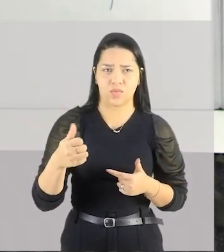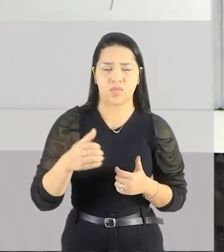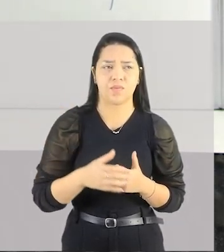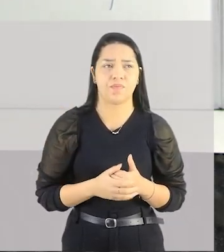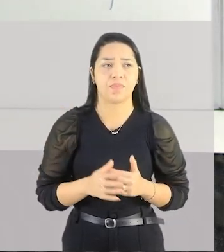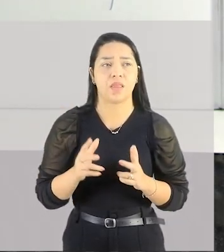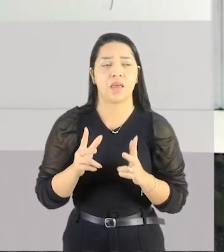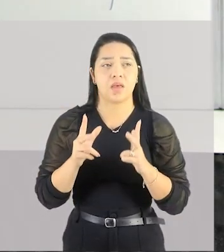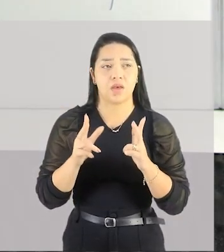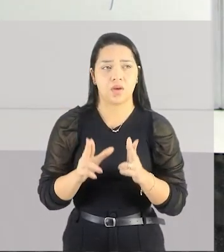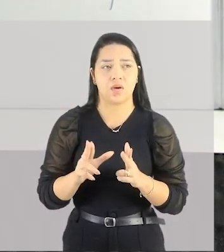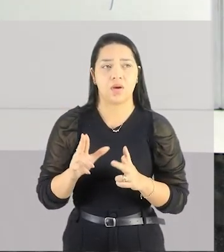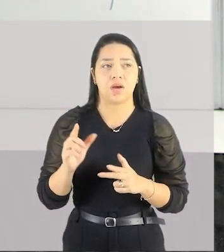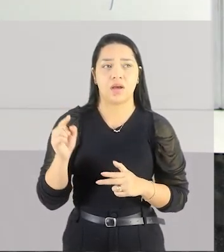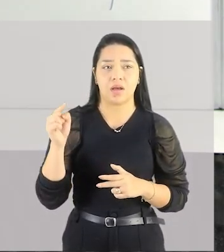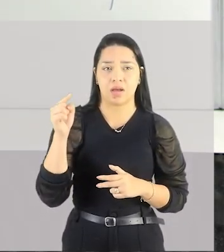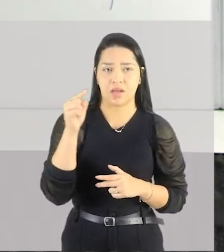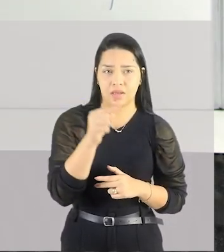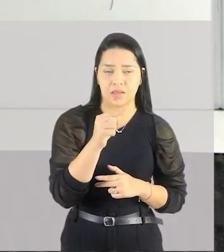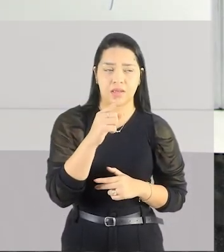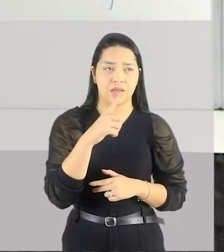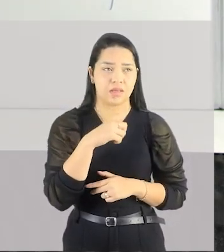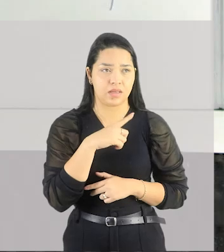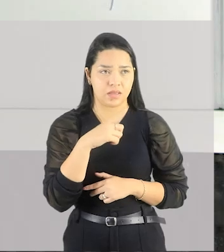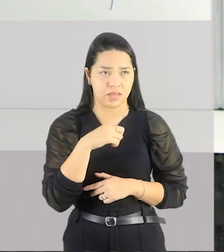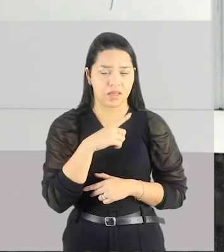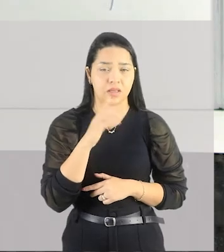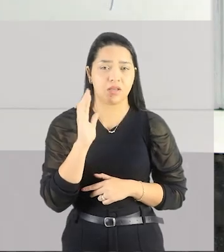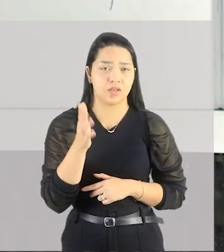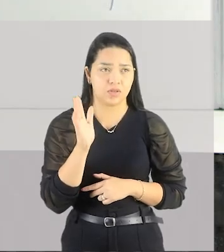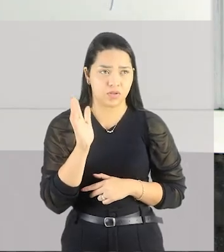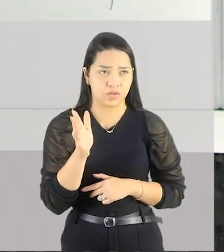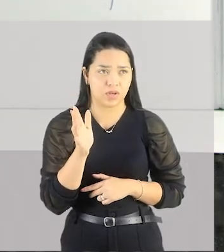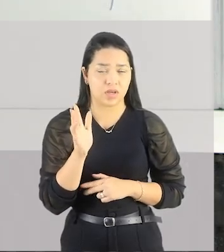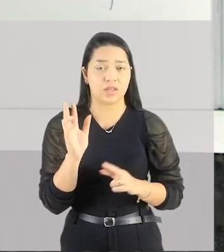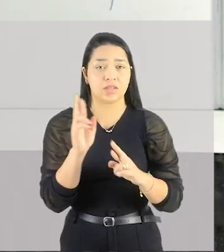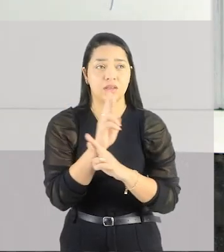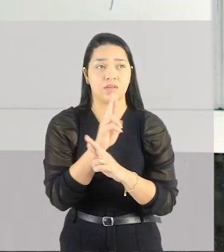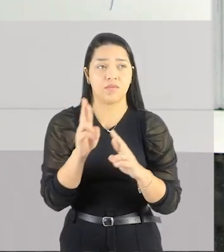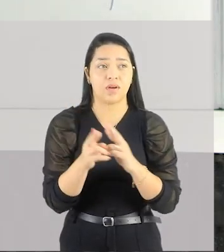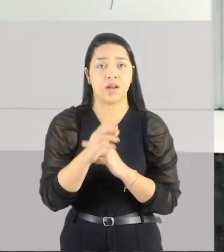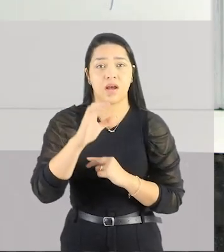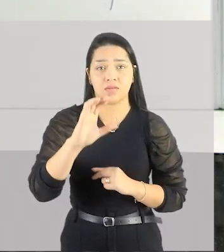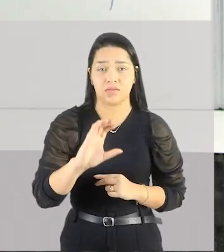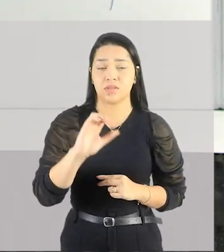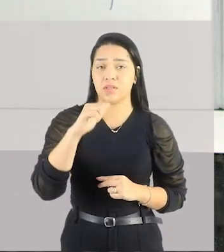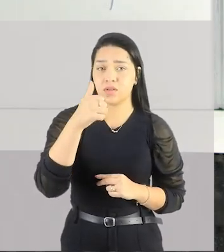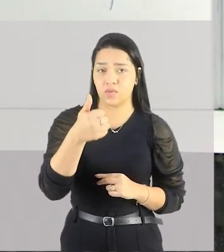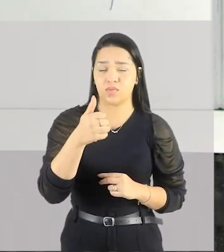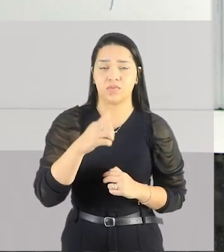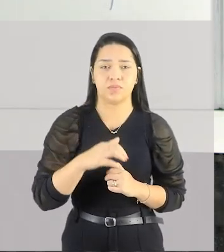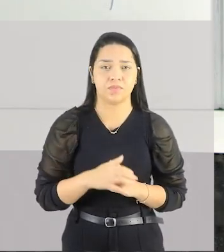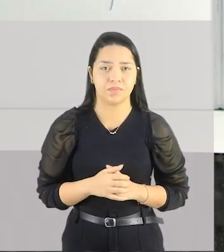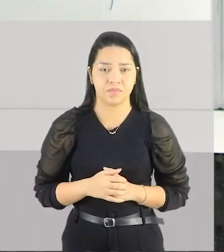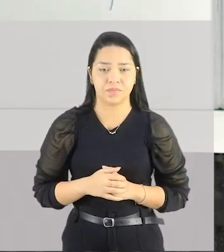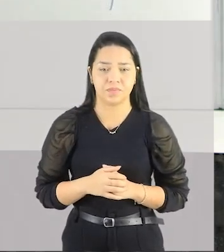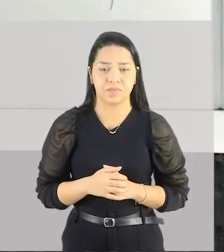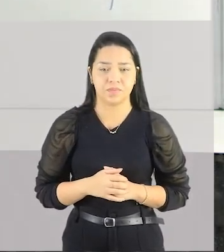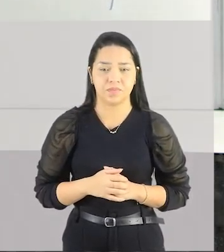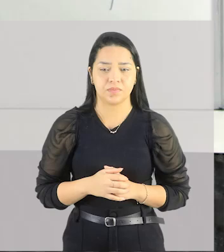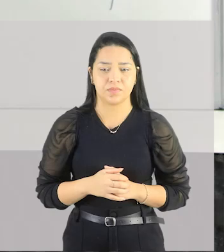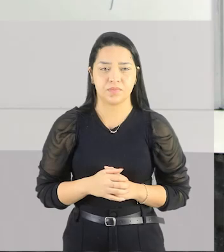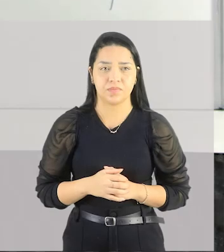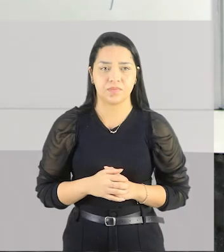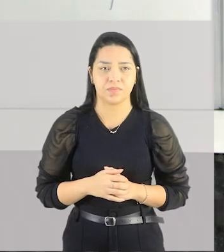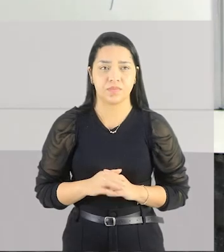Então, tudo isso aqui é realmente o que não fazia parte de quem? De C2, de C1,